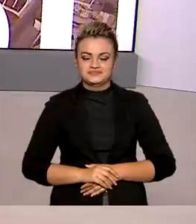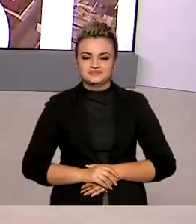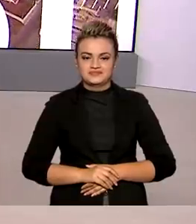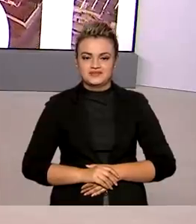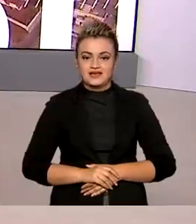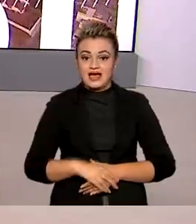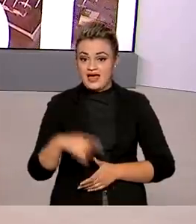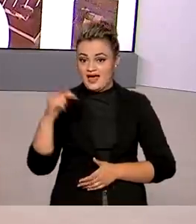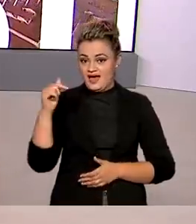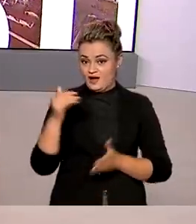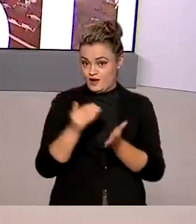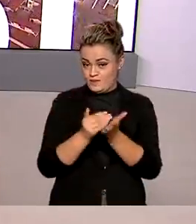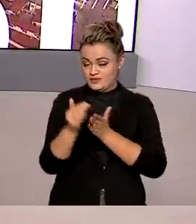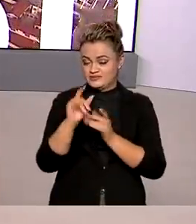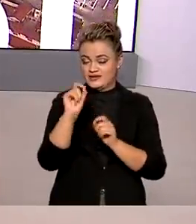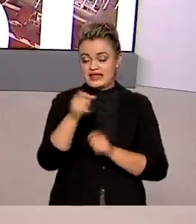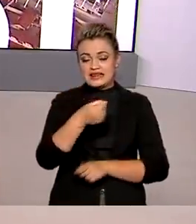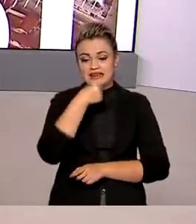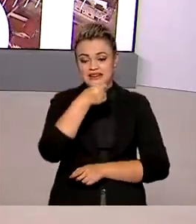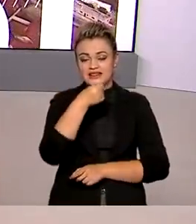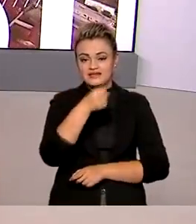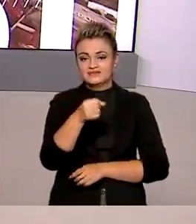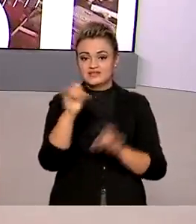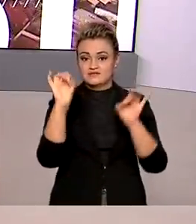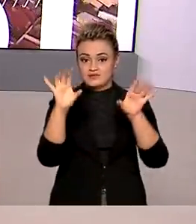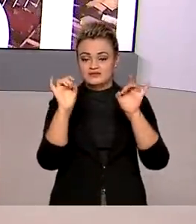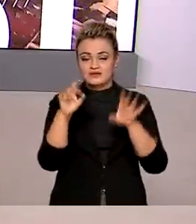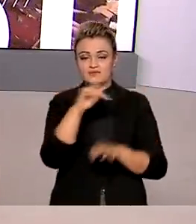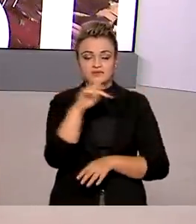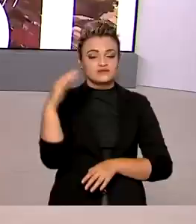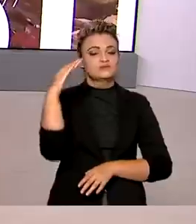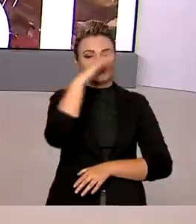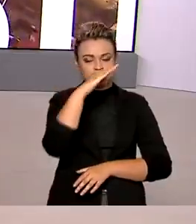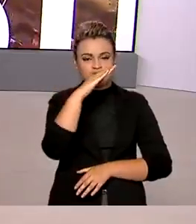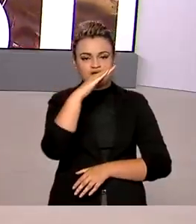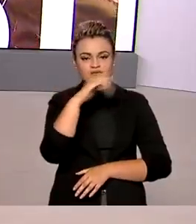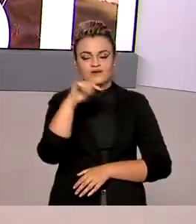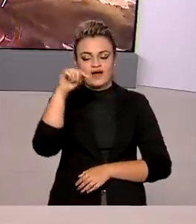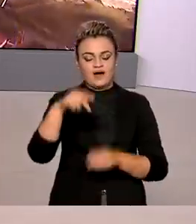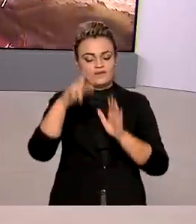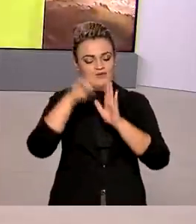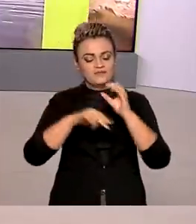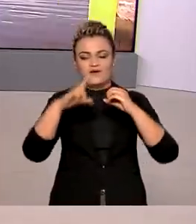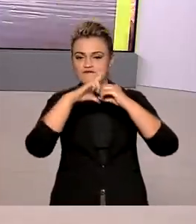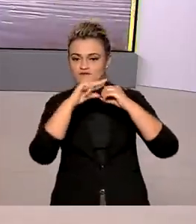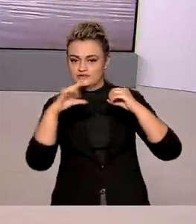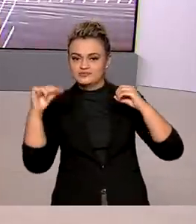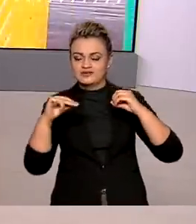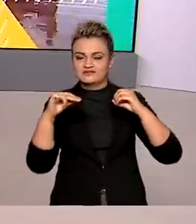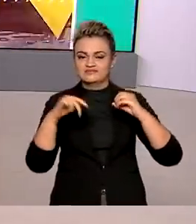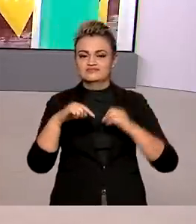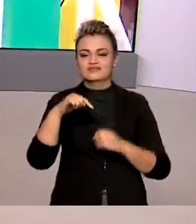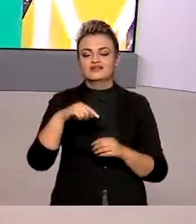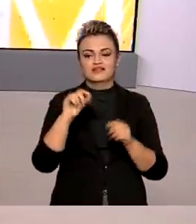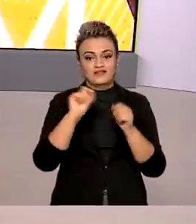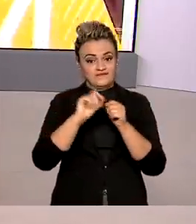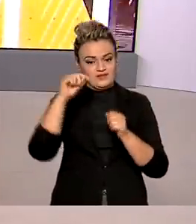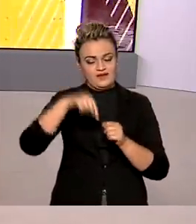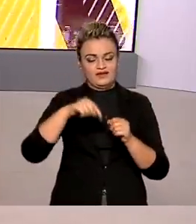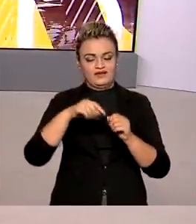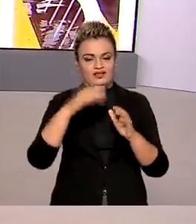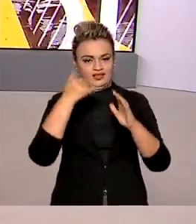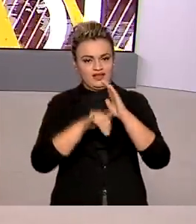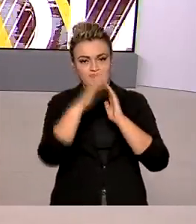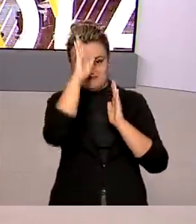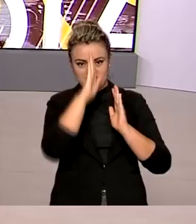nós começamos esta edição para entrevista exclusiva do presidente Jair bolsonaro ao programa A Voz do Brasil produzido